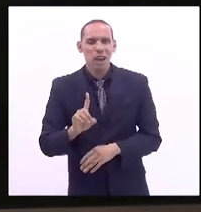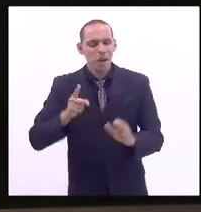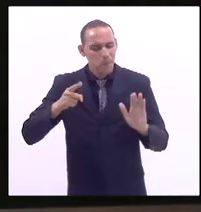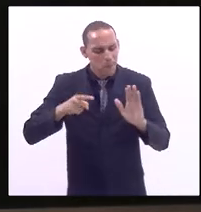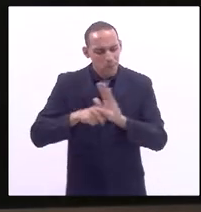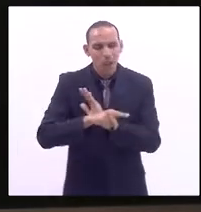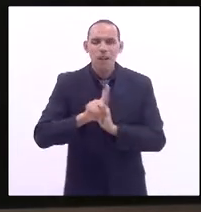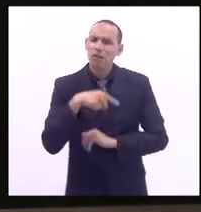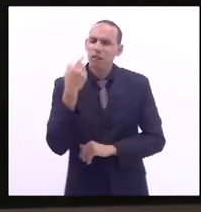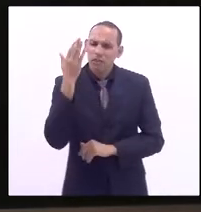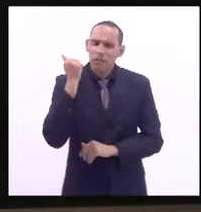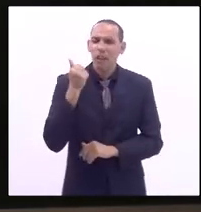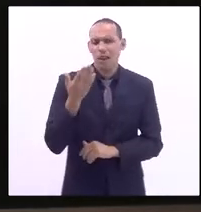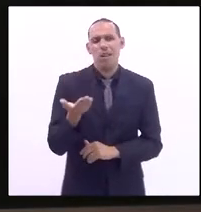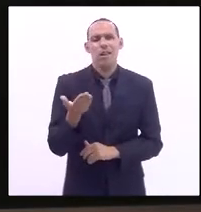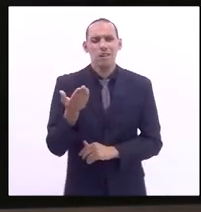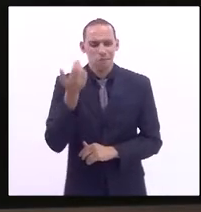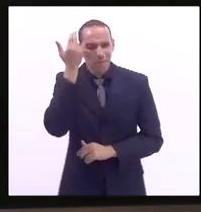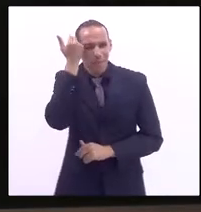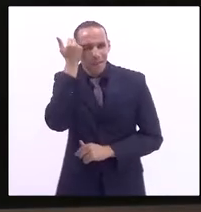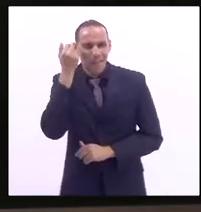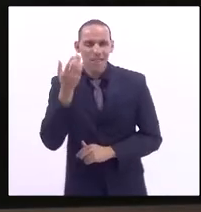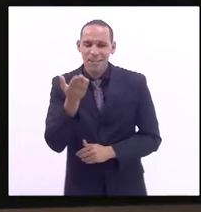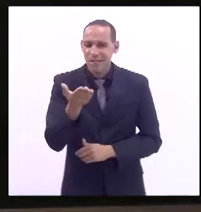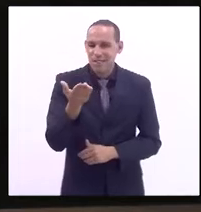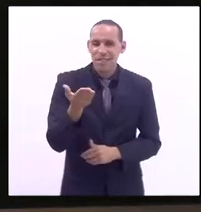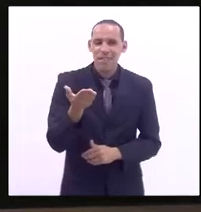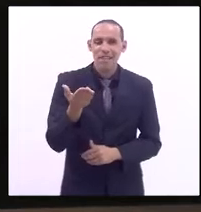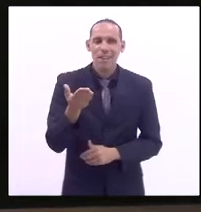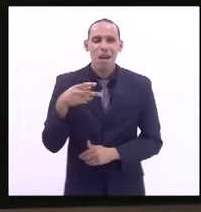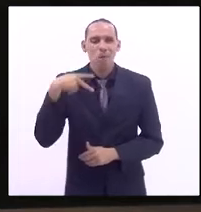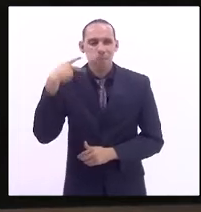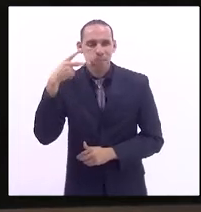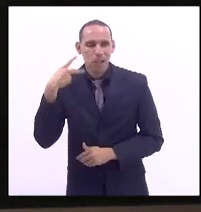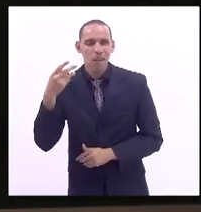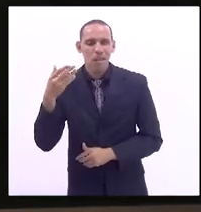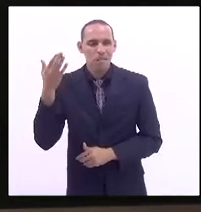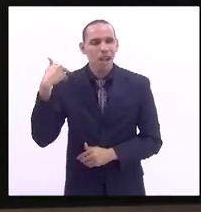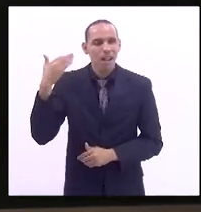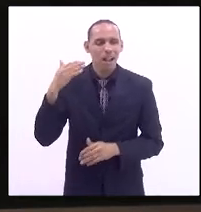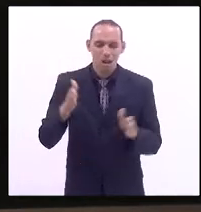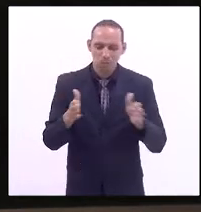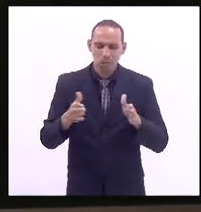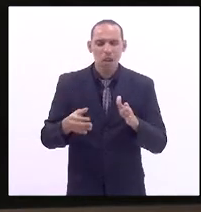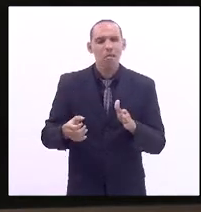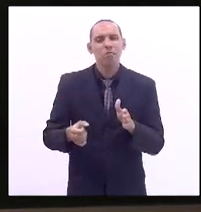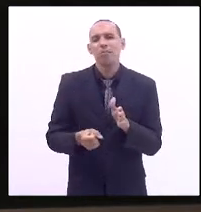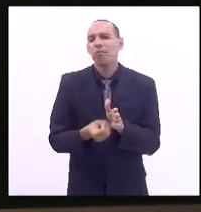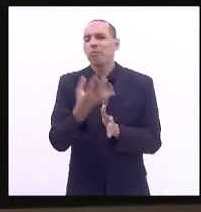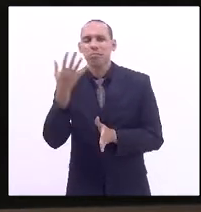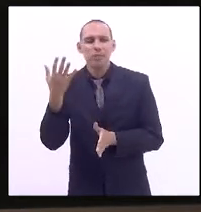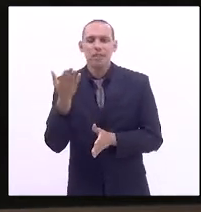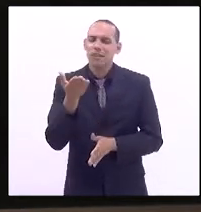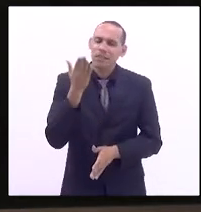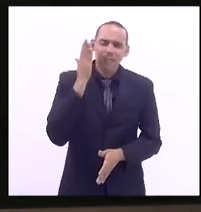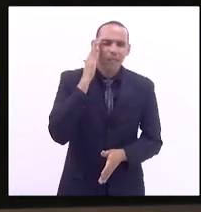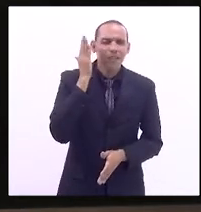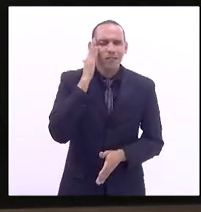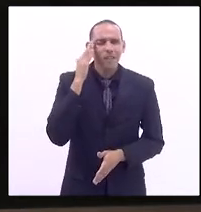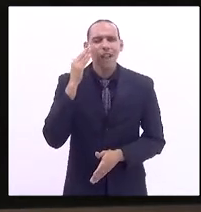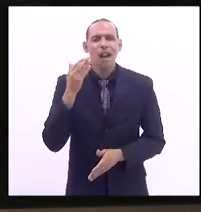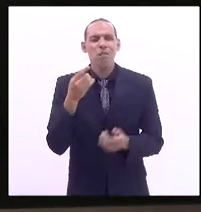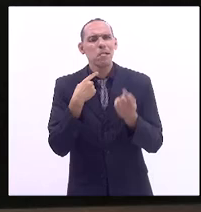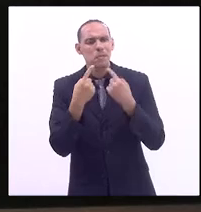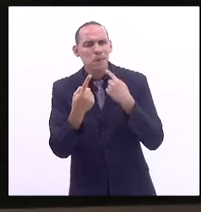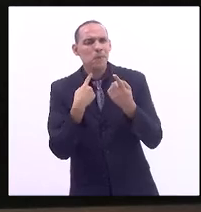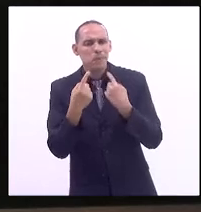e a gente sabe né Deputado Aliomar vossa excelência que foi vereador durante muitos Irmandade sabe a importância da